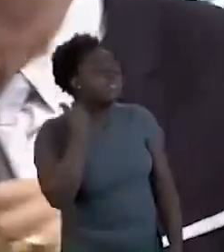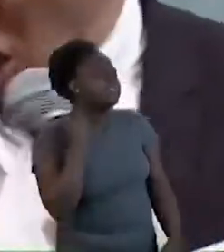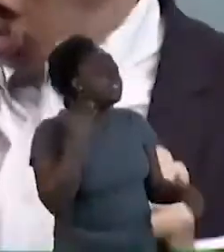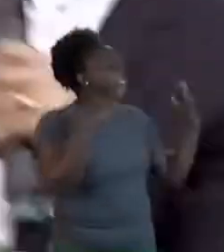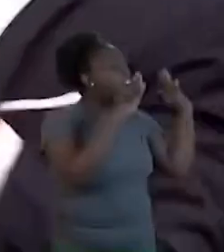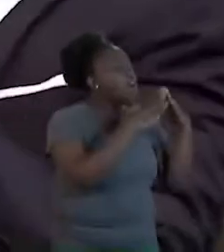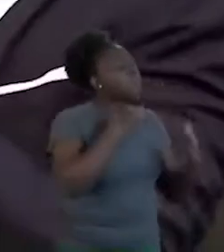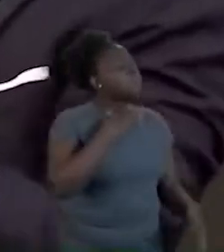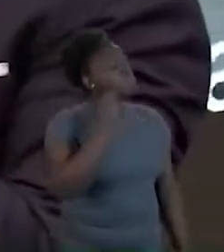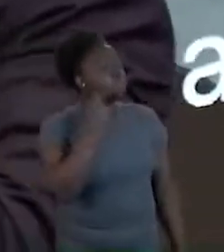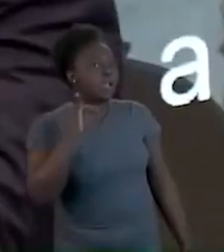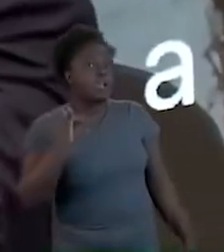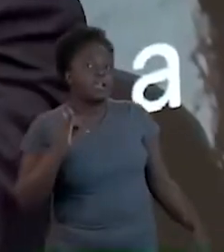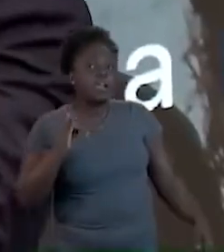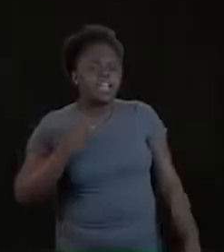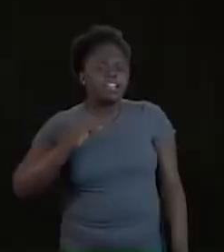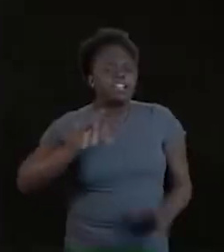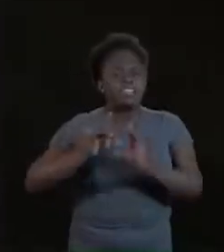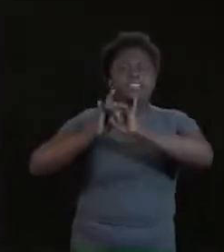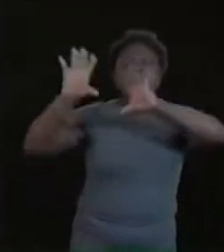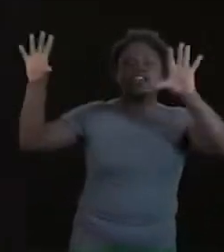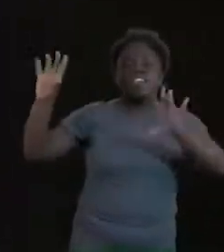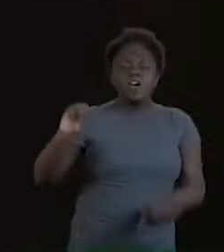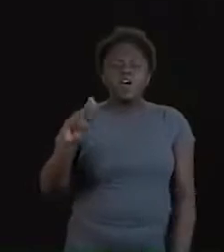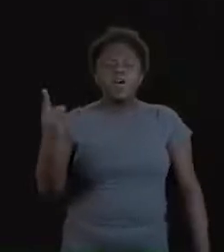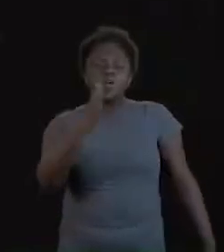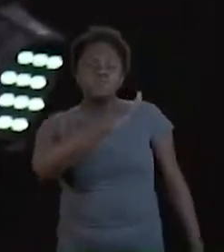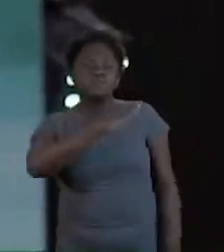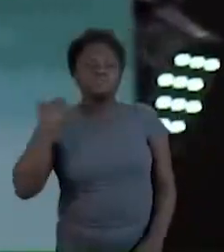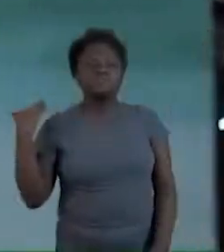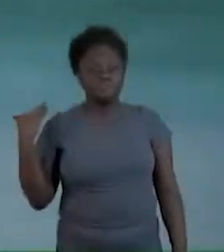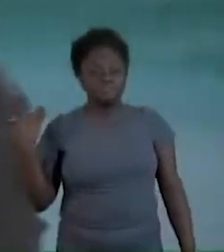papai. Independência ou morte.